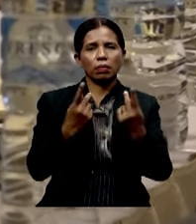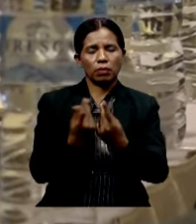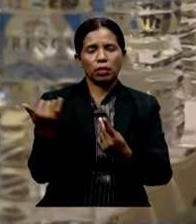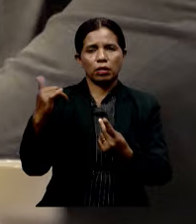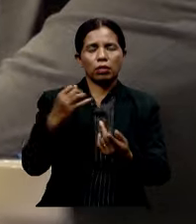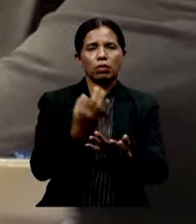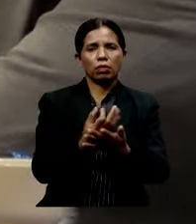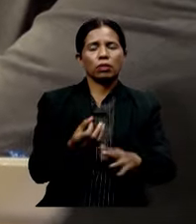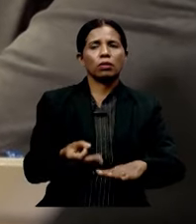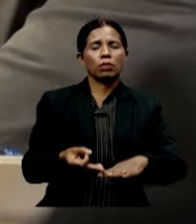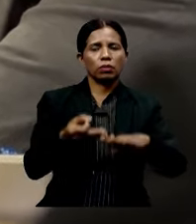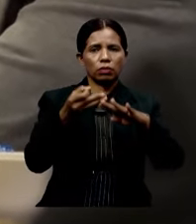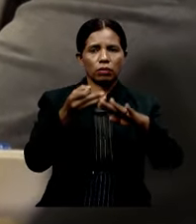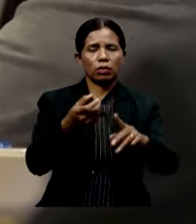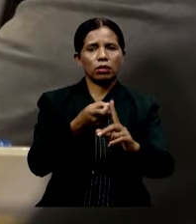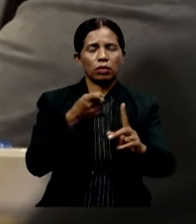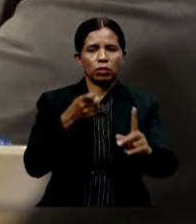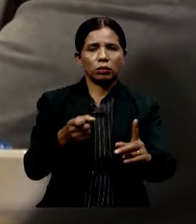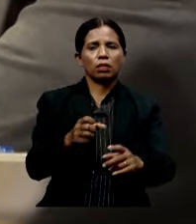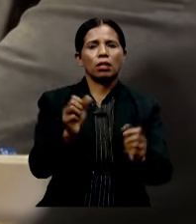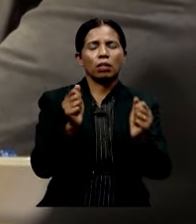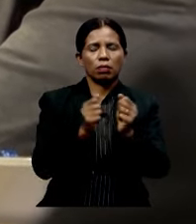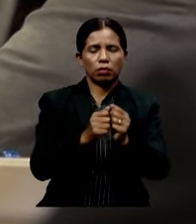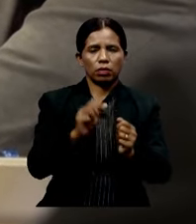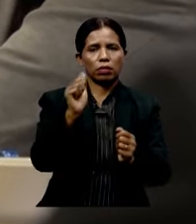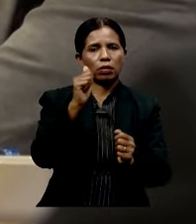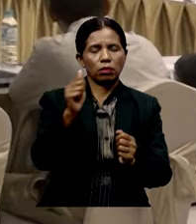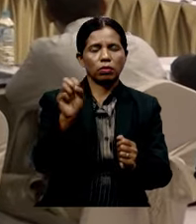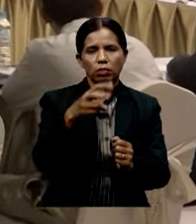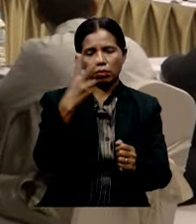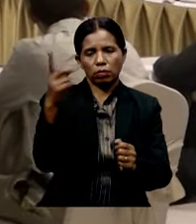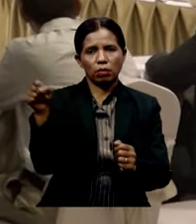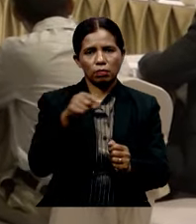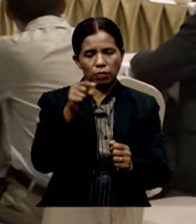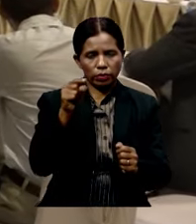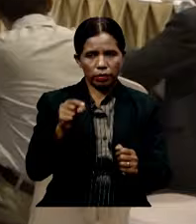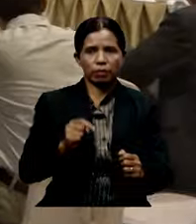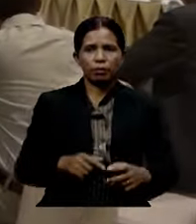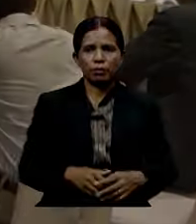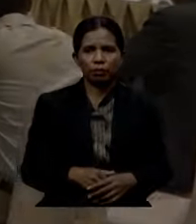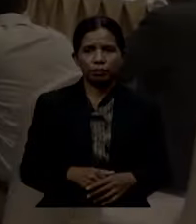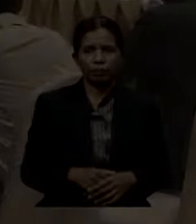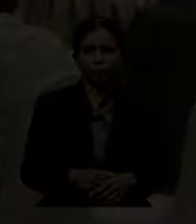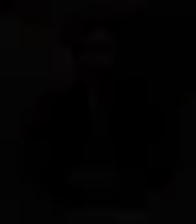honia funan media husi entre sanulu to san restin 20%. Adriano Verdial, Rafael Dujeres, GMN.